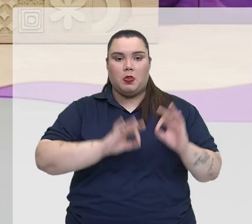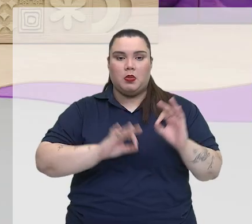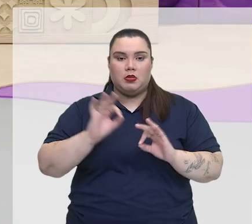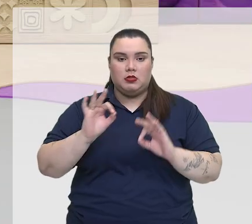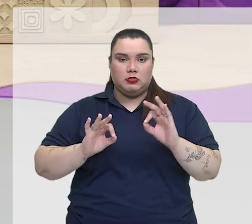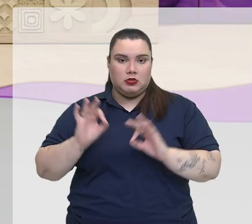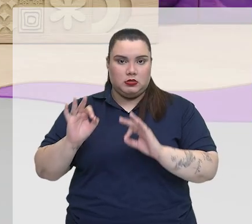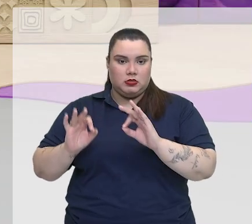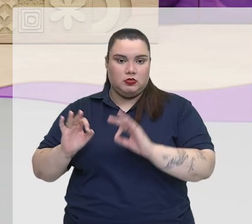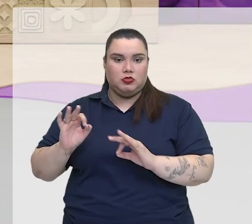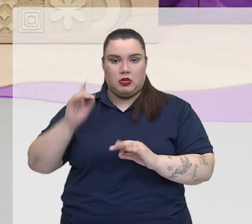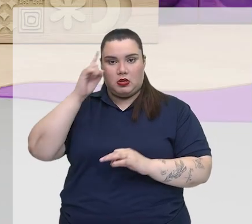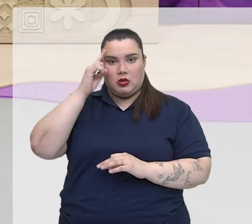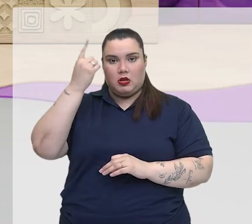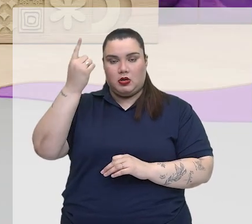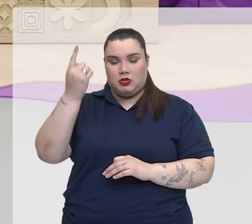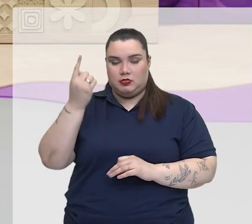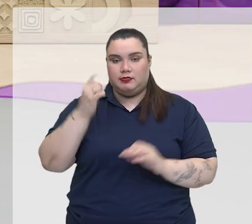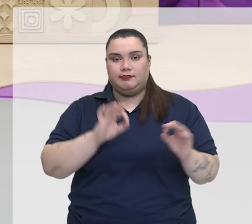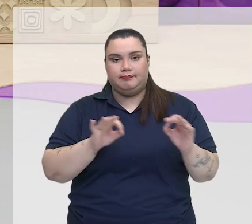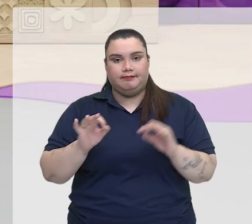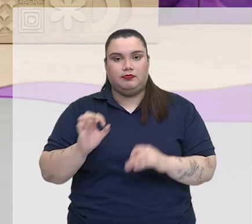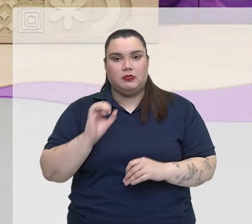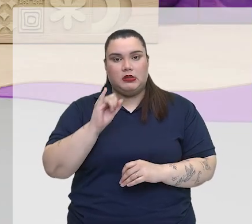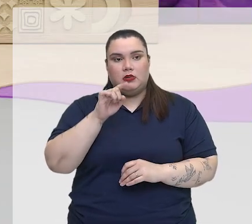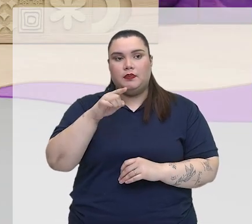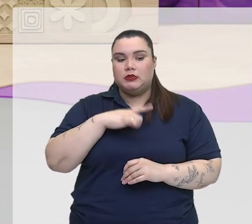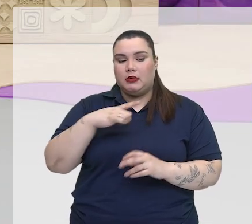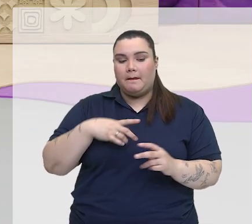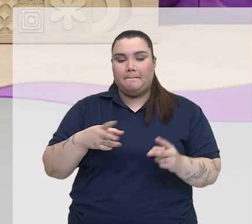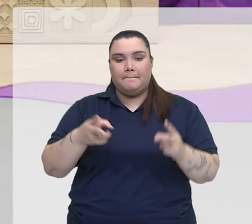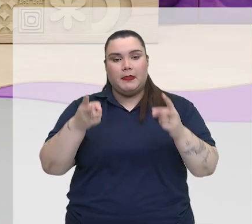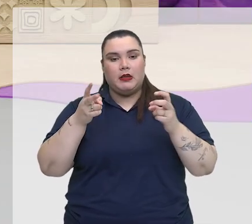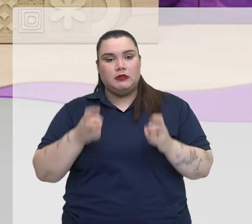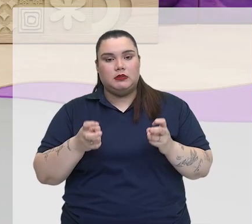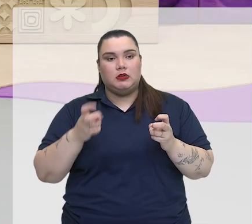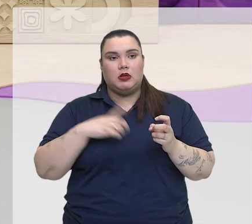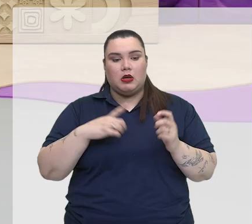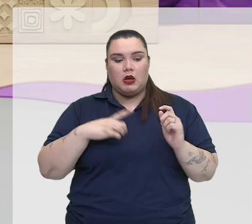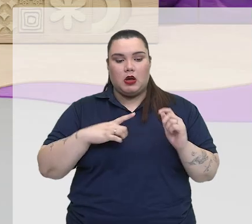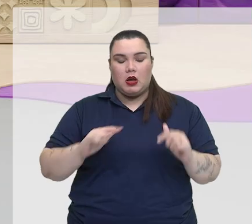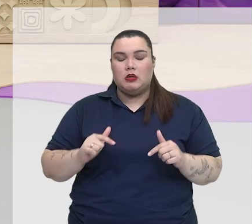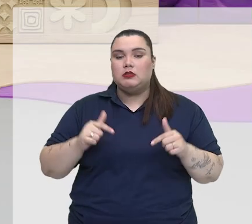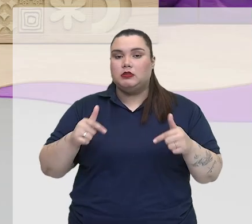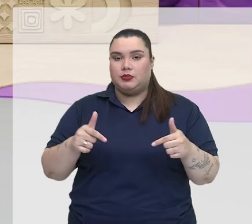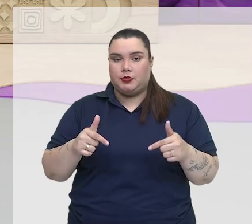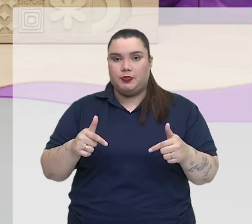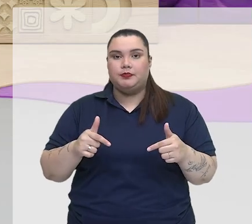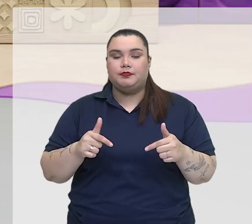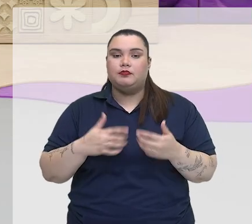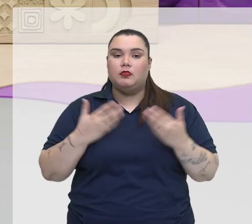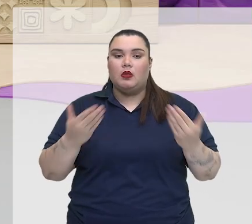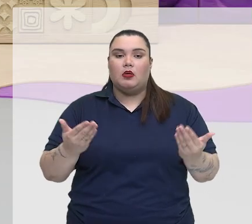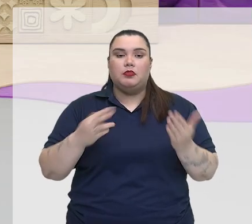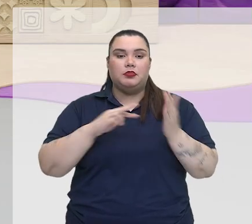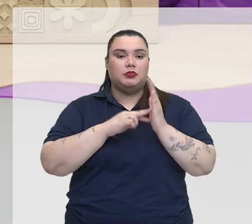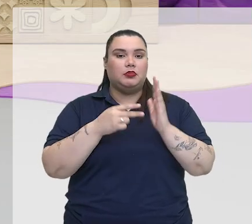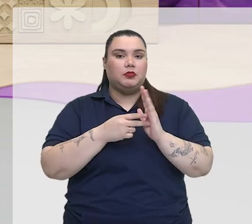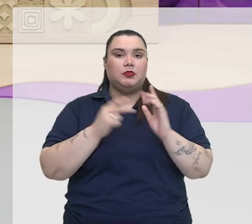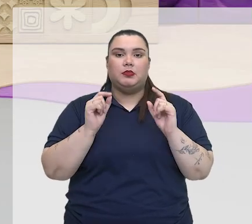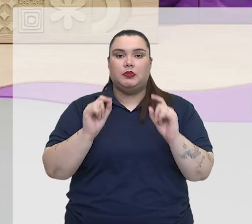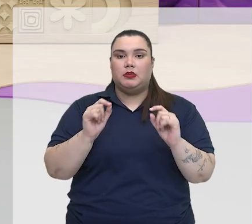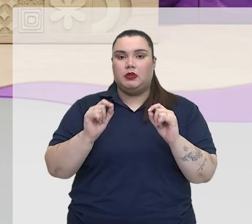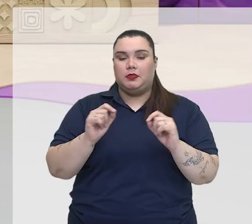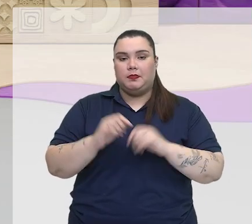situação, dessa organização de ideias quando você está diante de uma tarefa. Ou seja, o que é que você vai